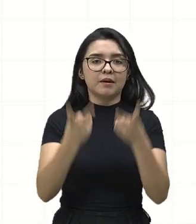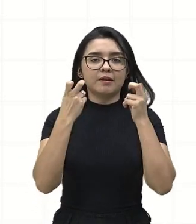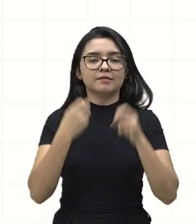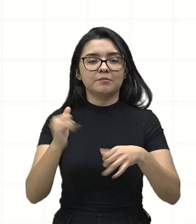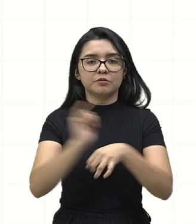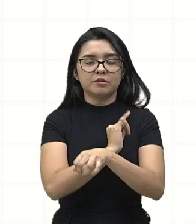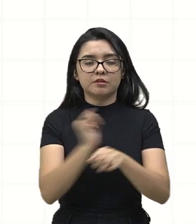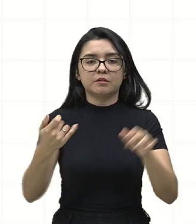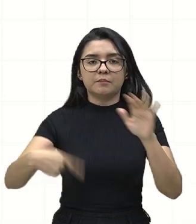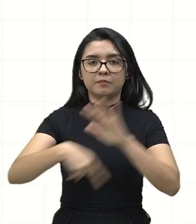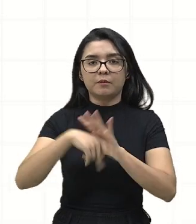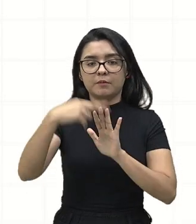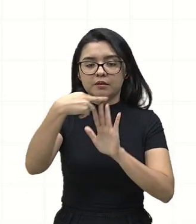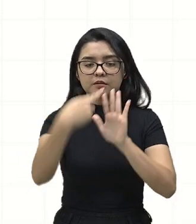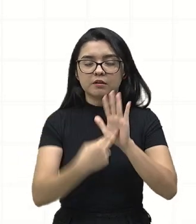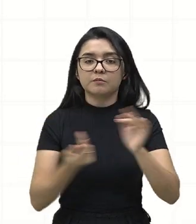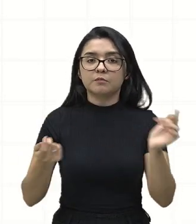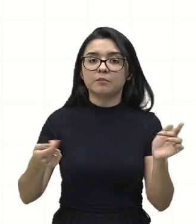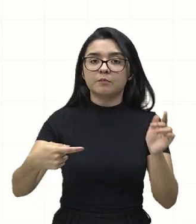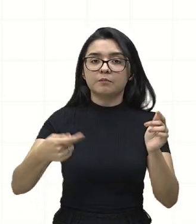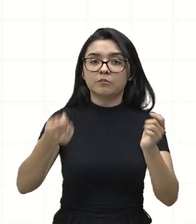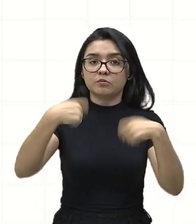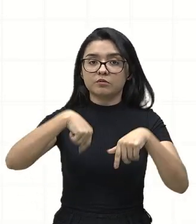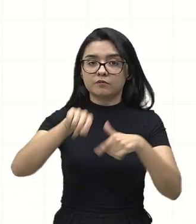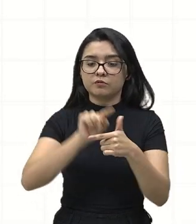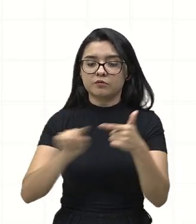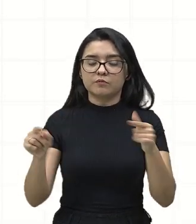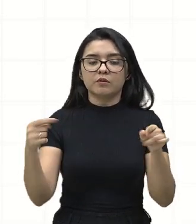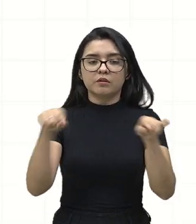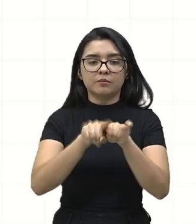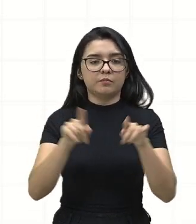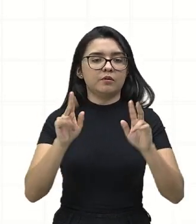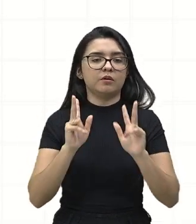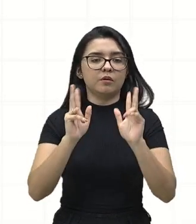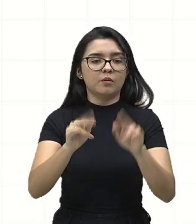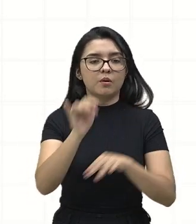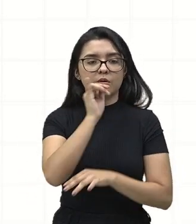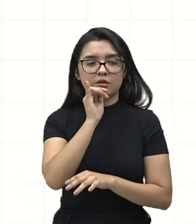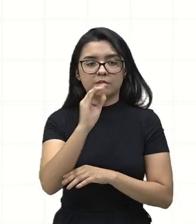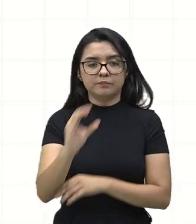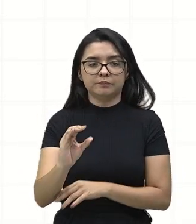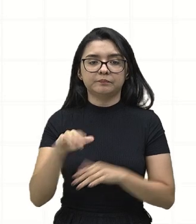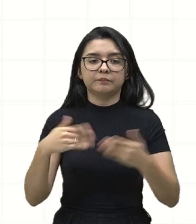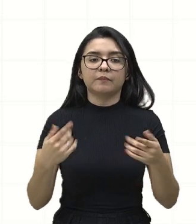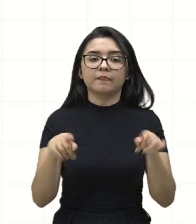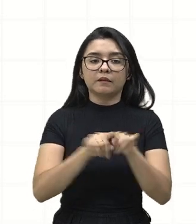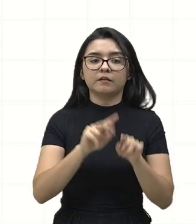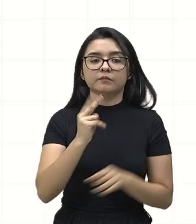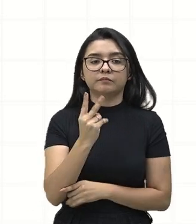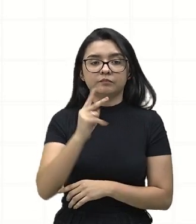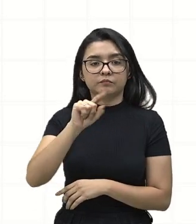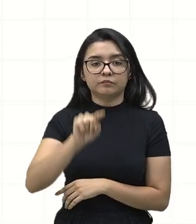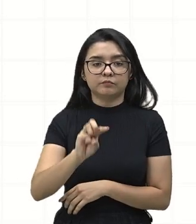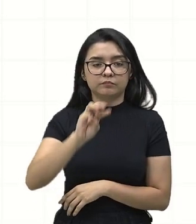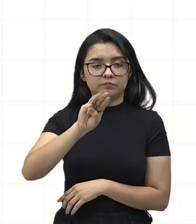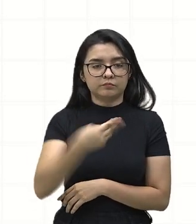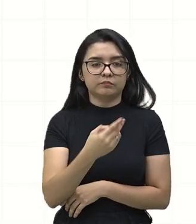critérios de divisibilidade, como aqui no exemplo do item C. nós temos